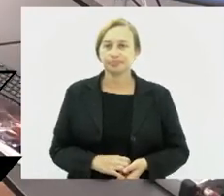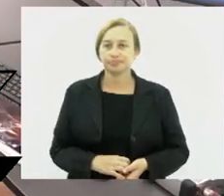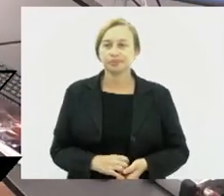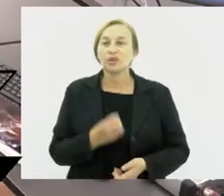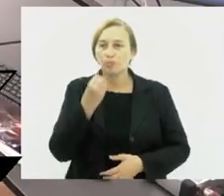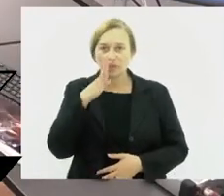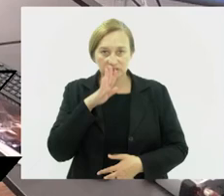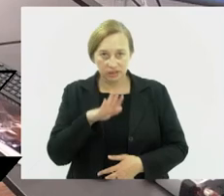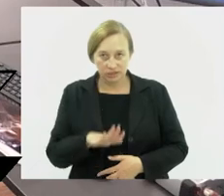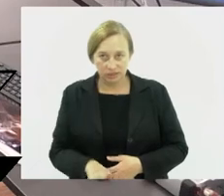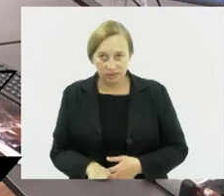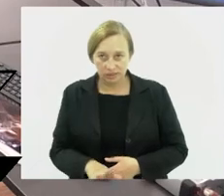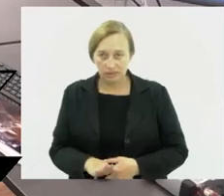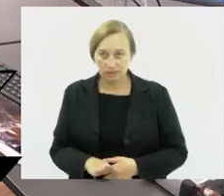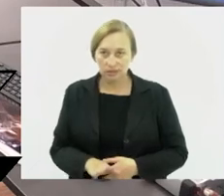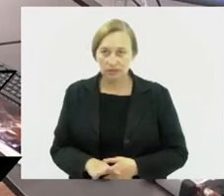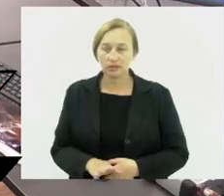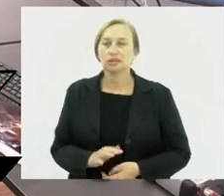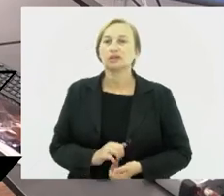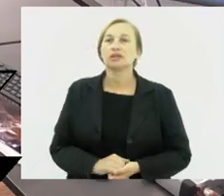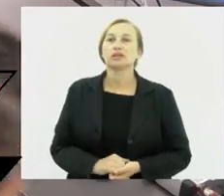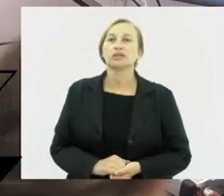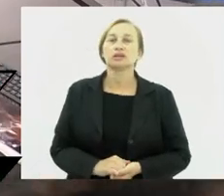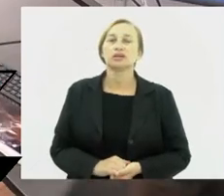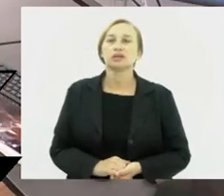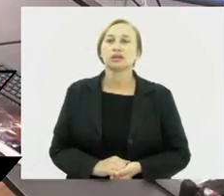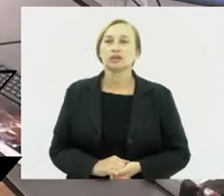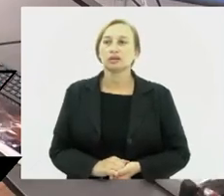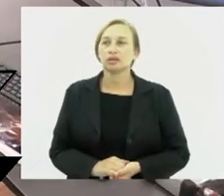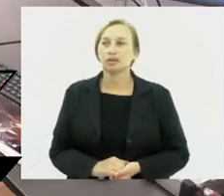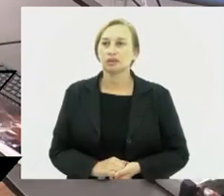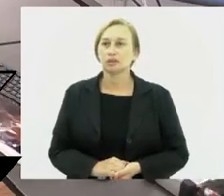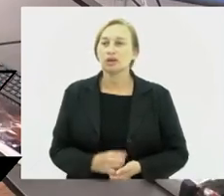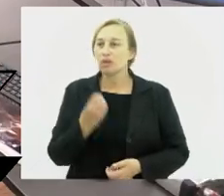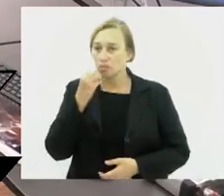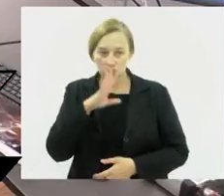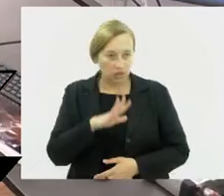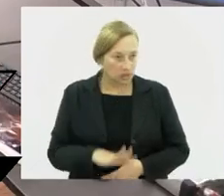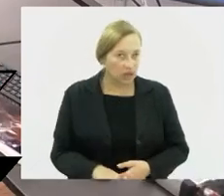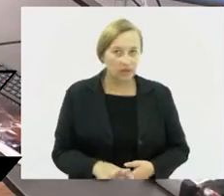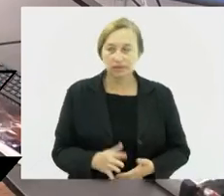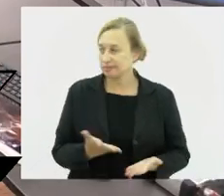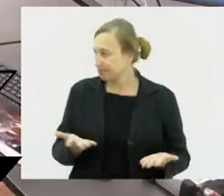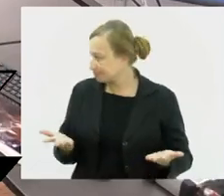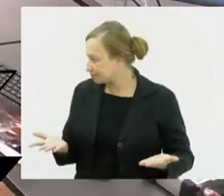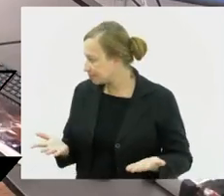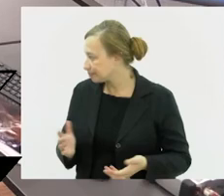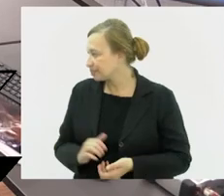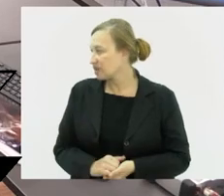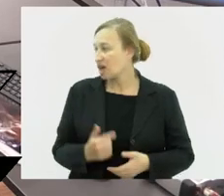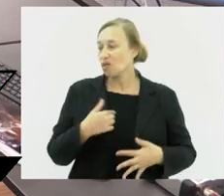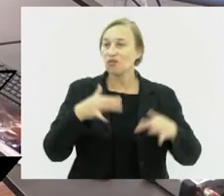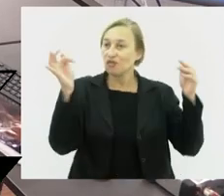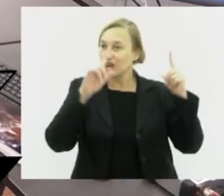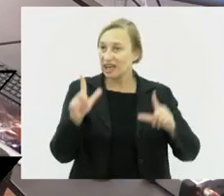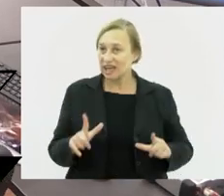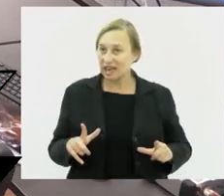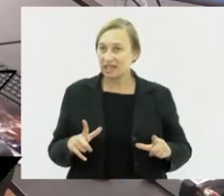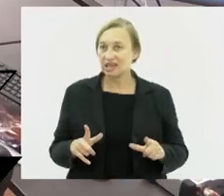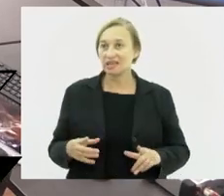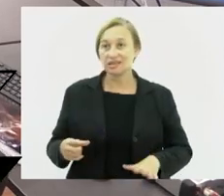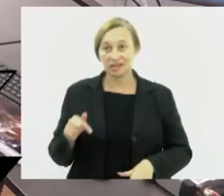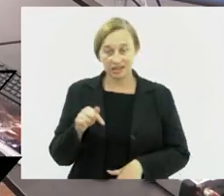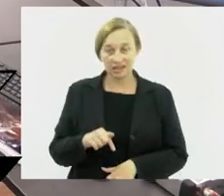Boa tarde. Alô, alô? Opa lá. Uhum. Boa tarde a todos. Estou muito feliz de estar aqui